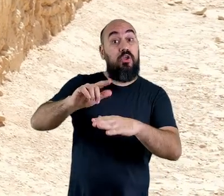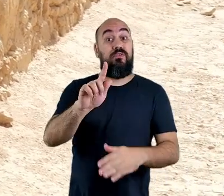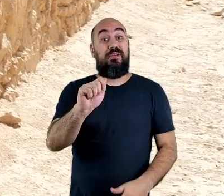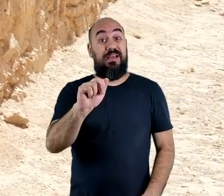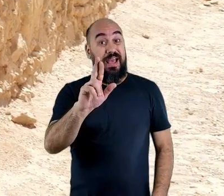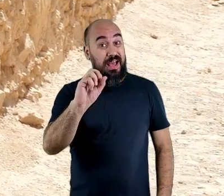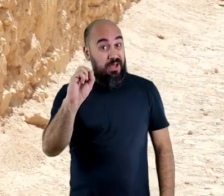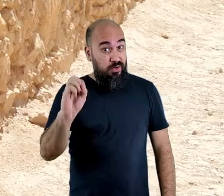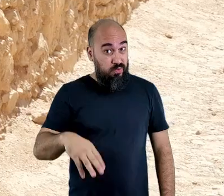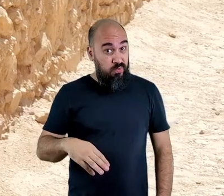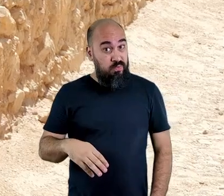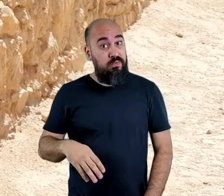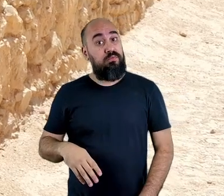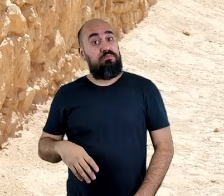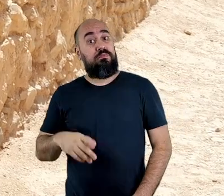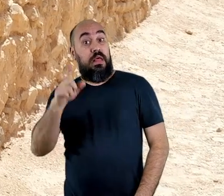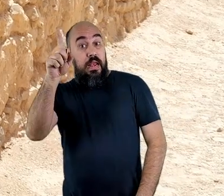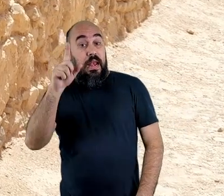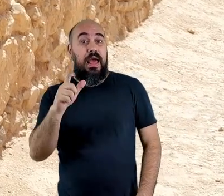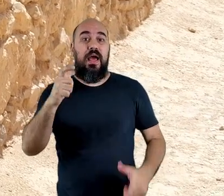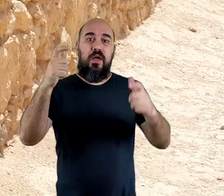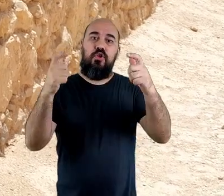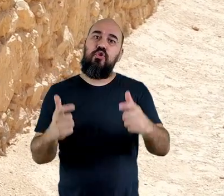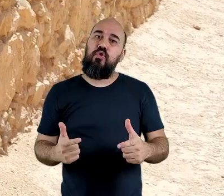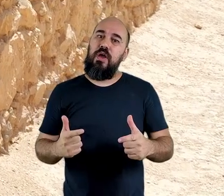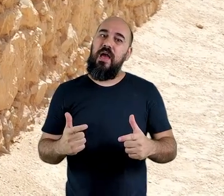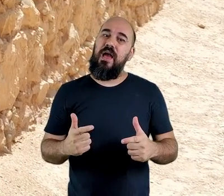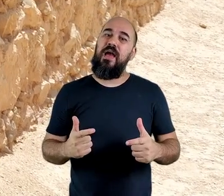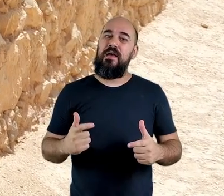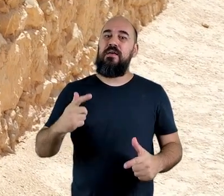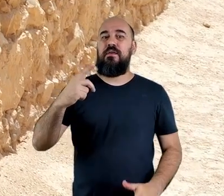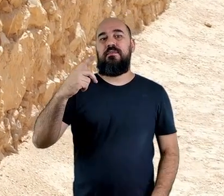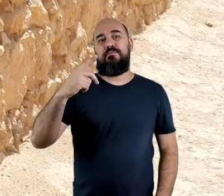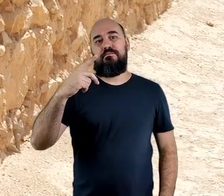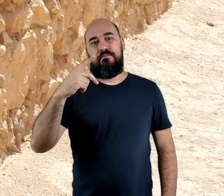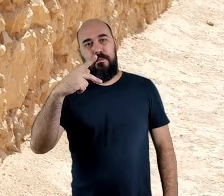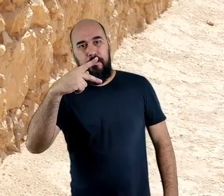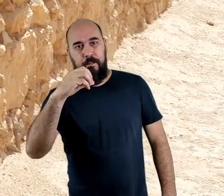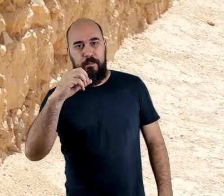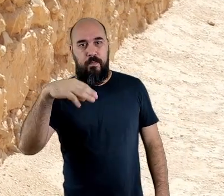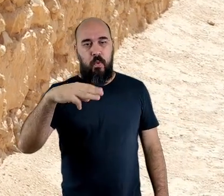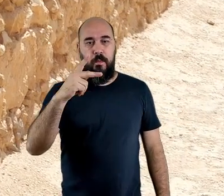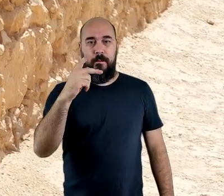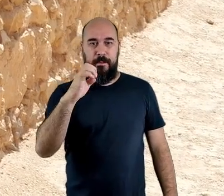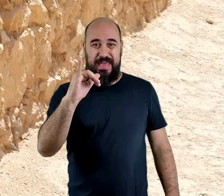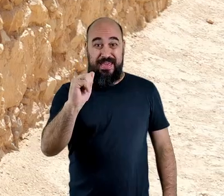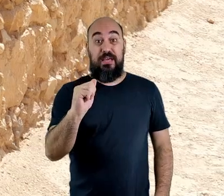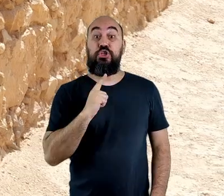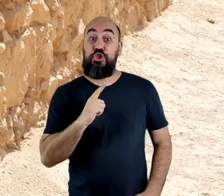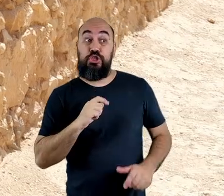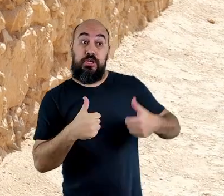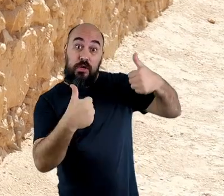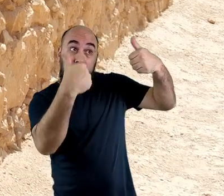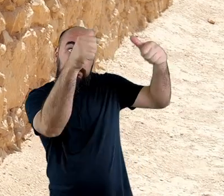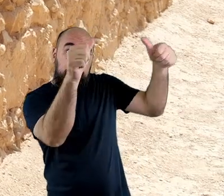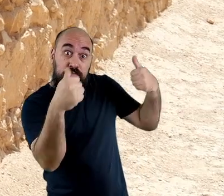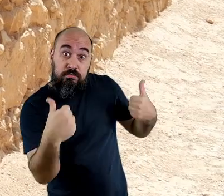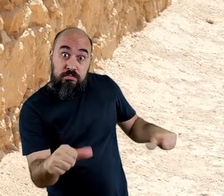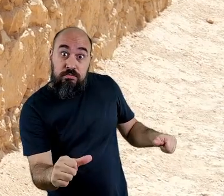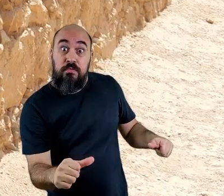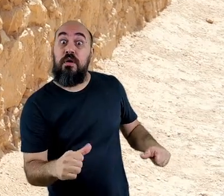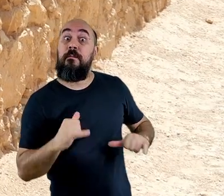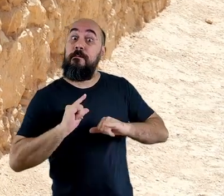escavando em Pompeia, encontraram em algumas paredes propaganda do garum. Então era um óleo muito comestível e